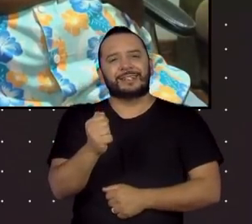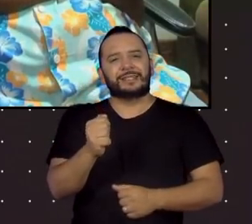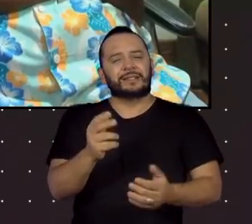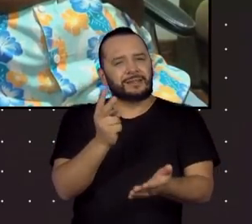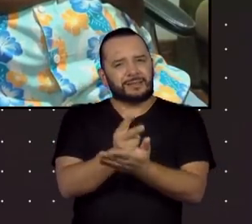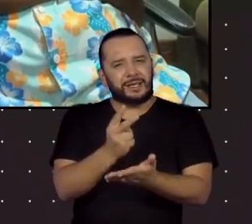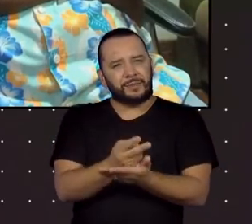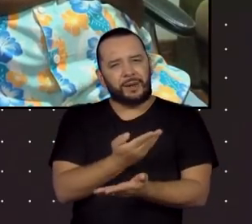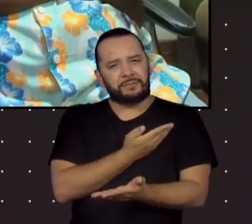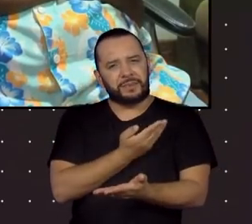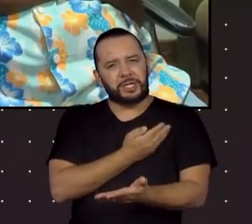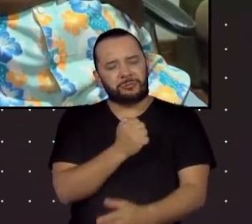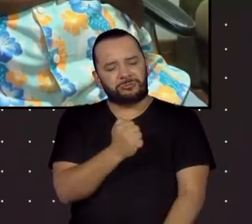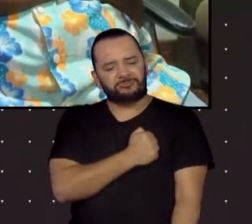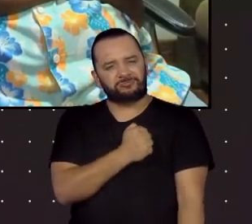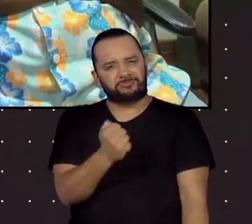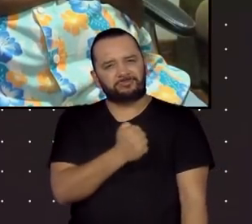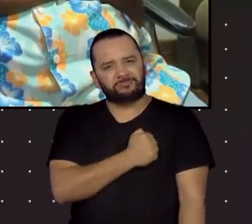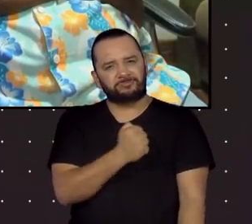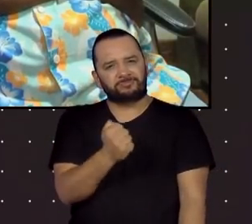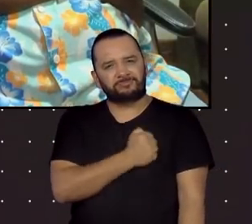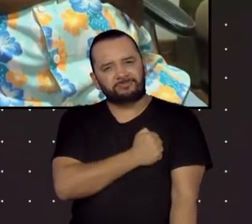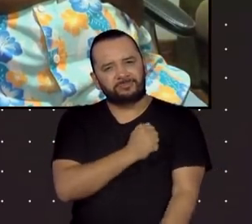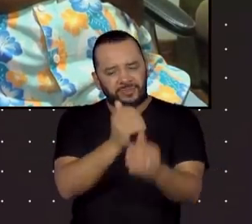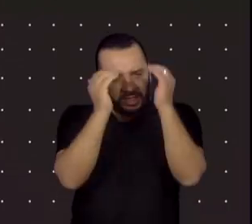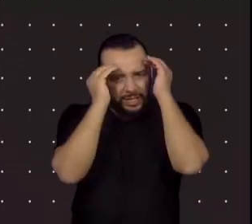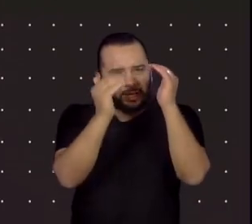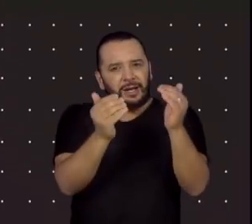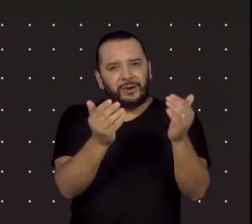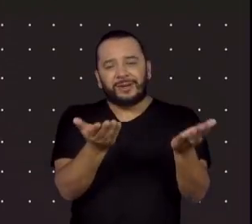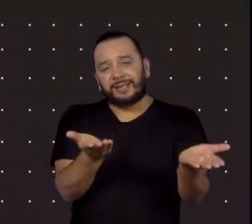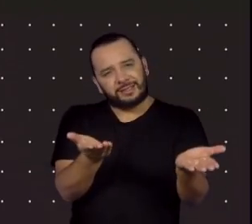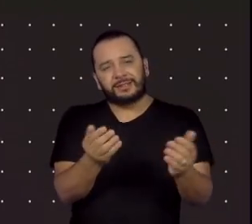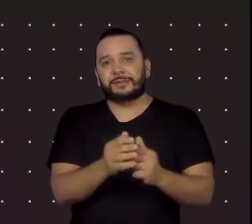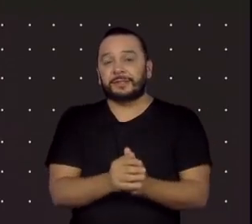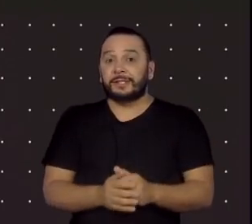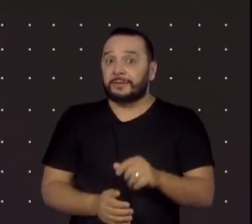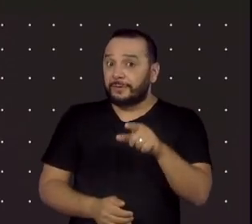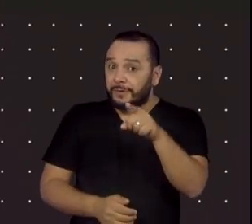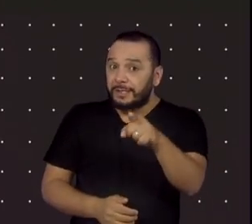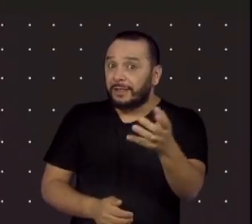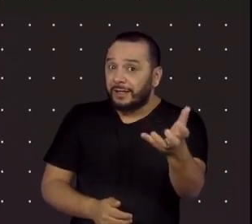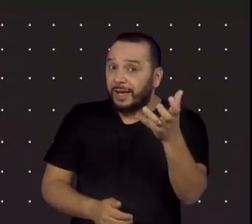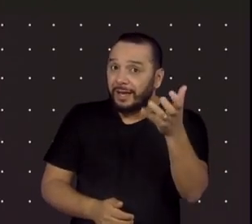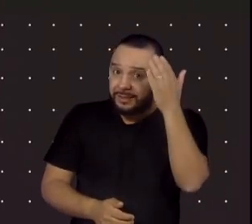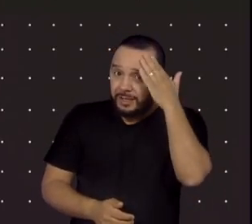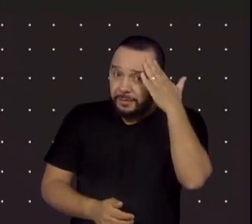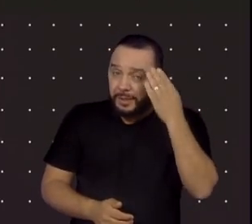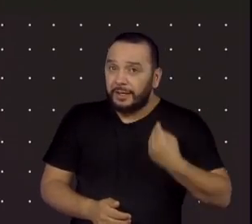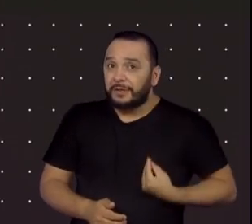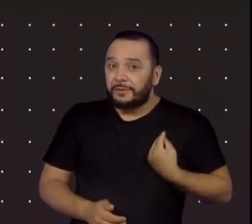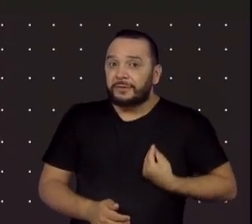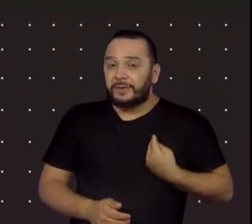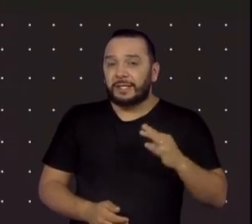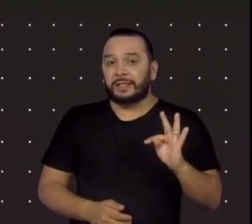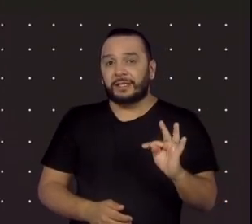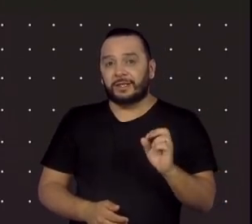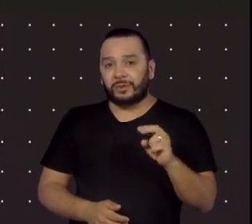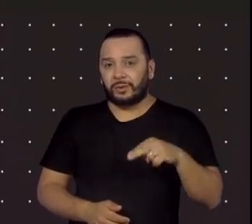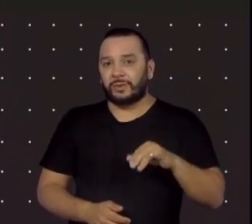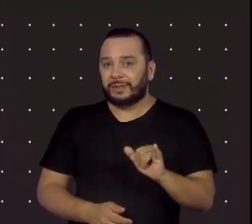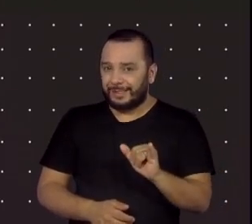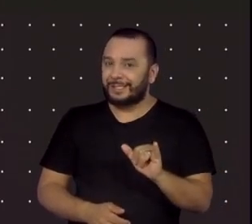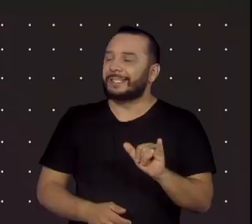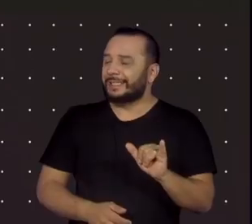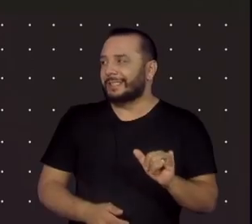um amigo leal. É isso. E se você quiser saber um pouco da vida dele,